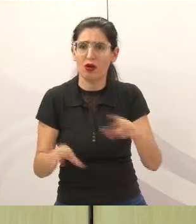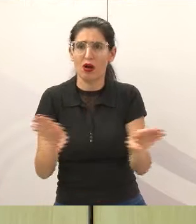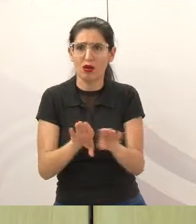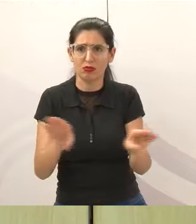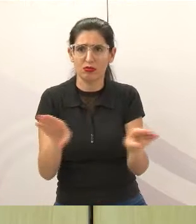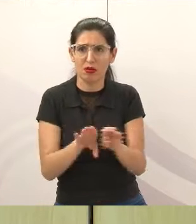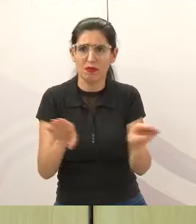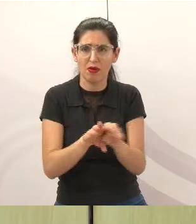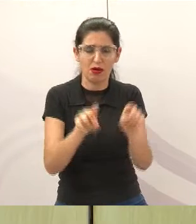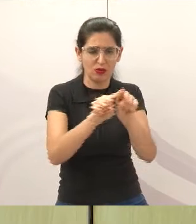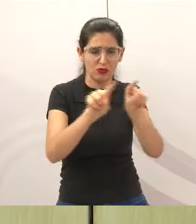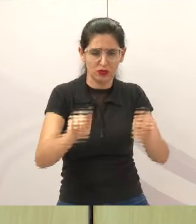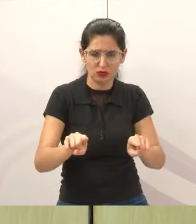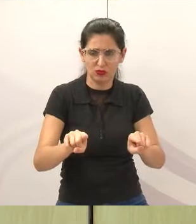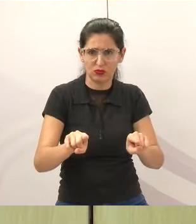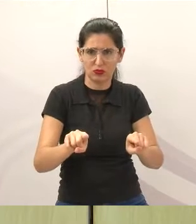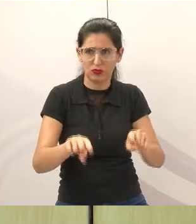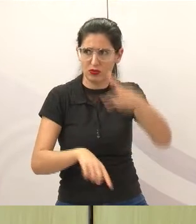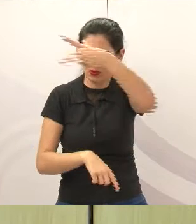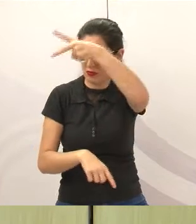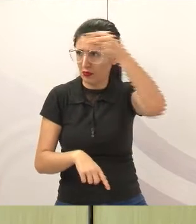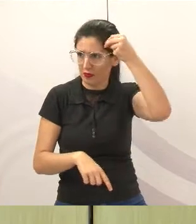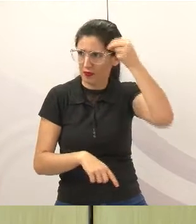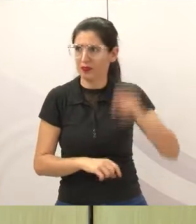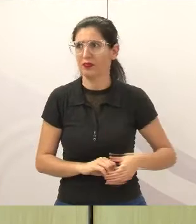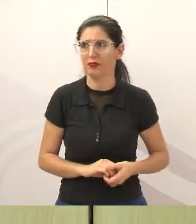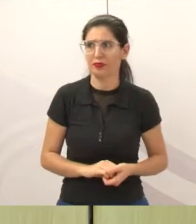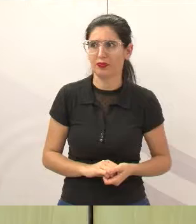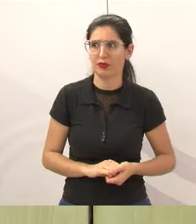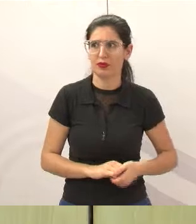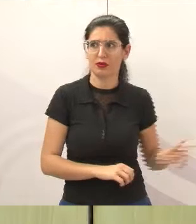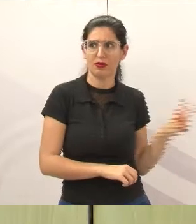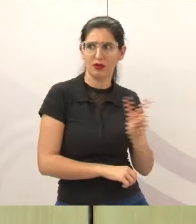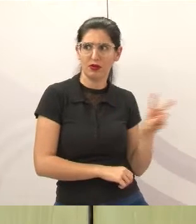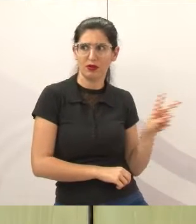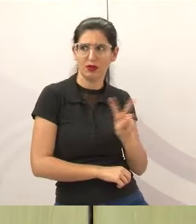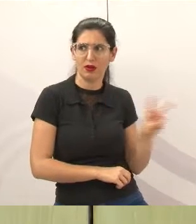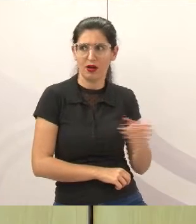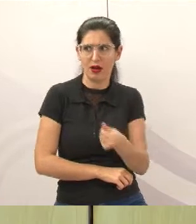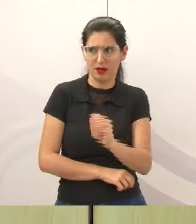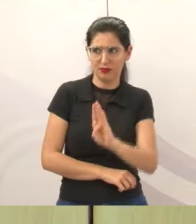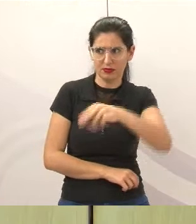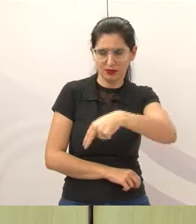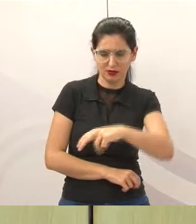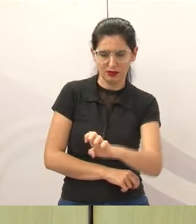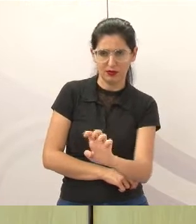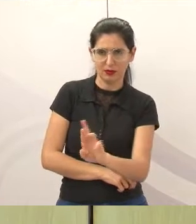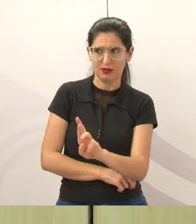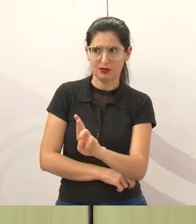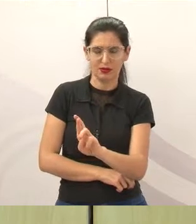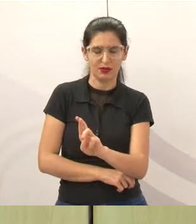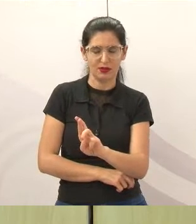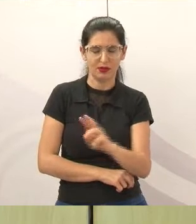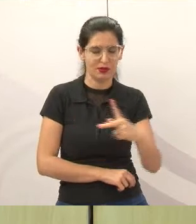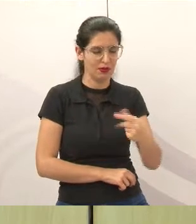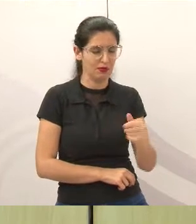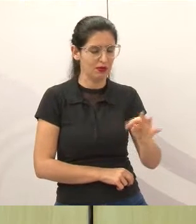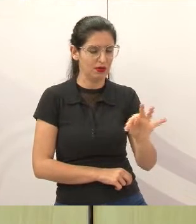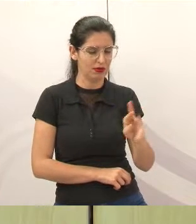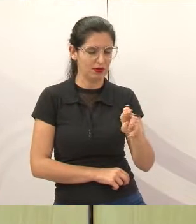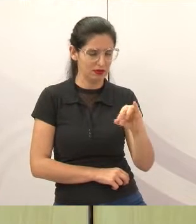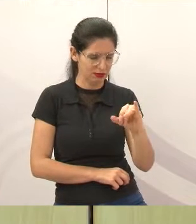que especifica. Autoria: vereadores Abner de Madureira,